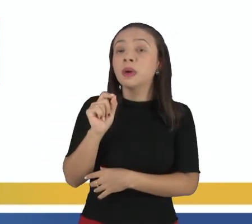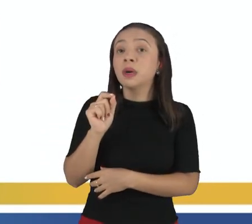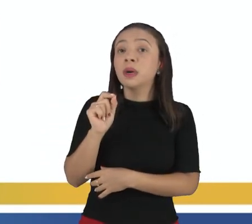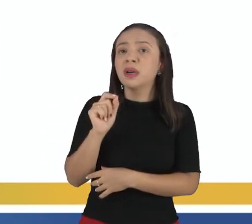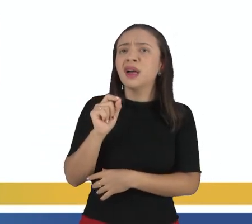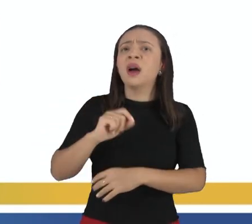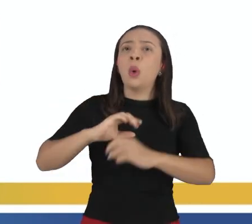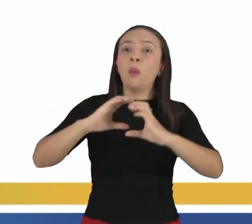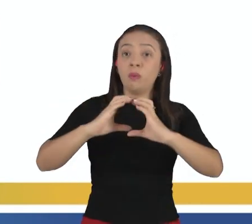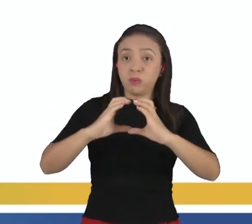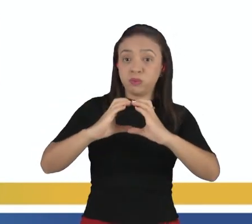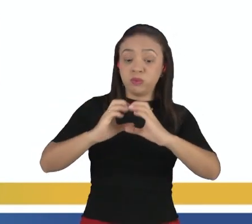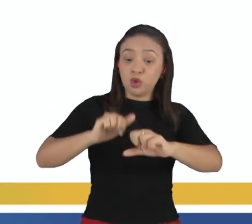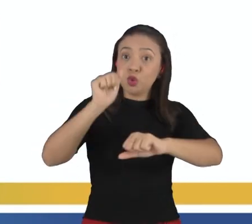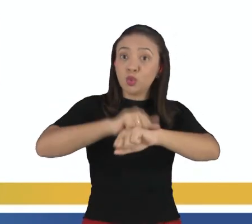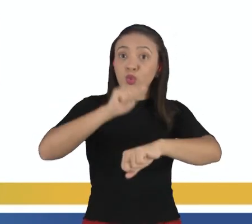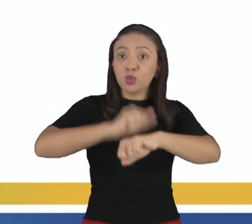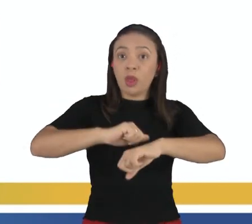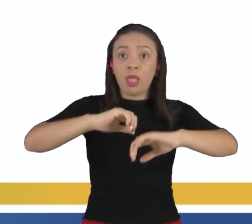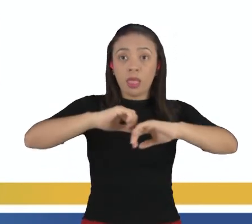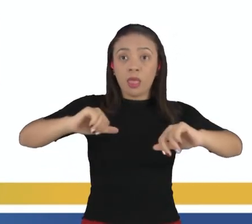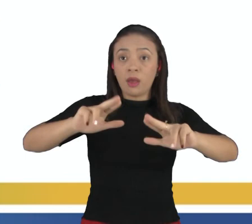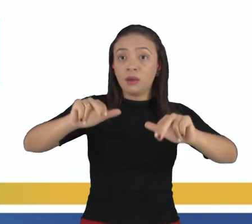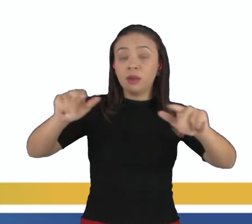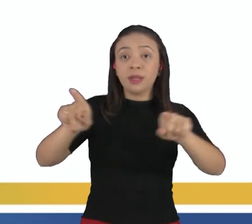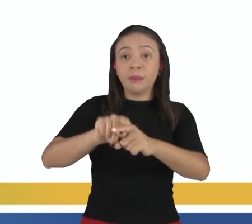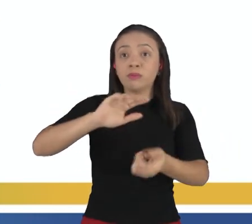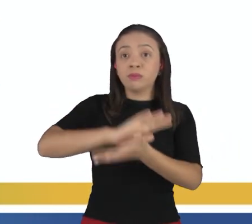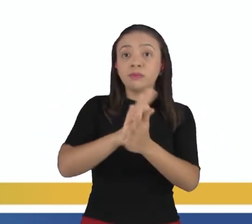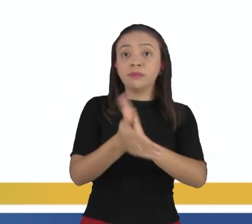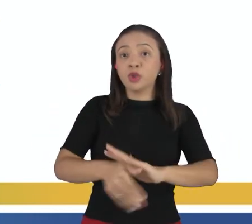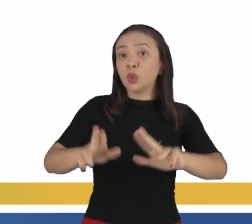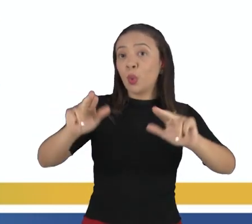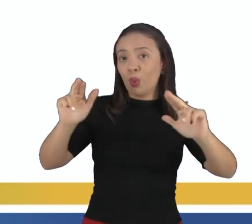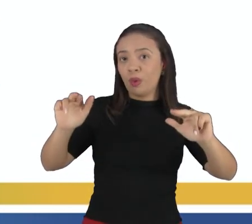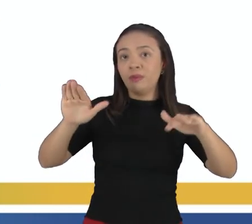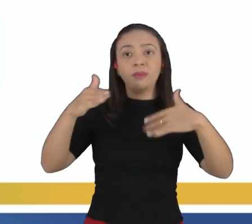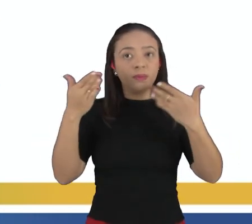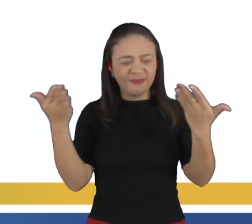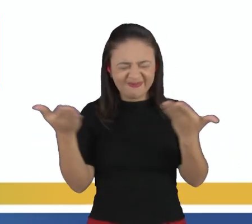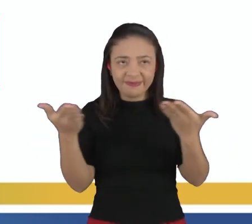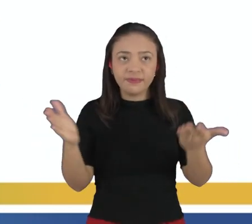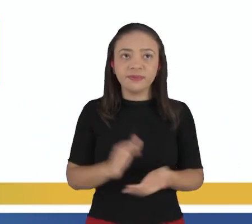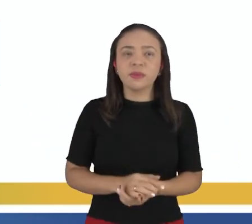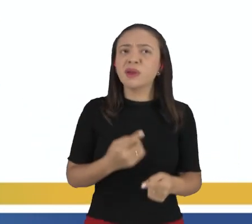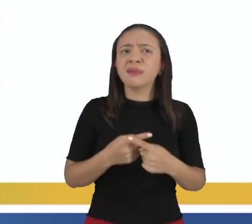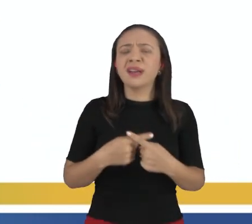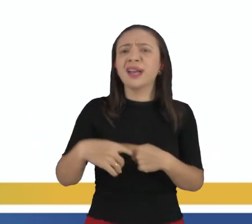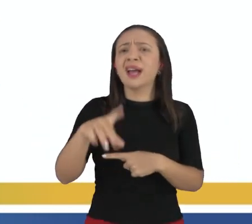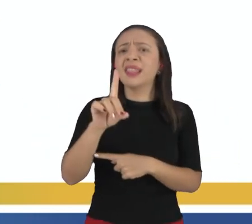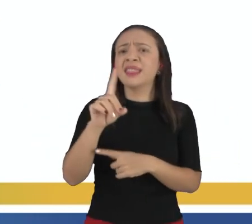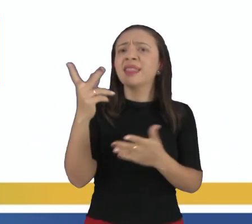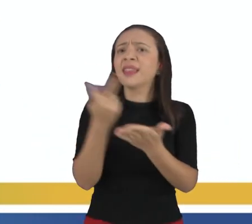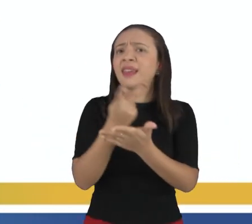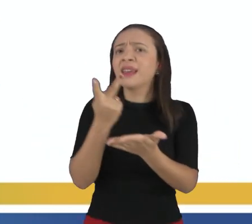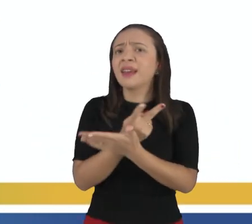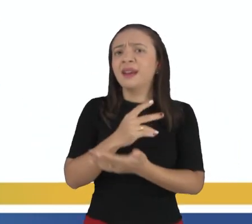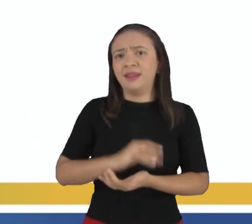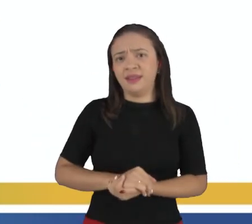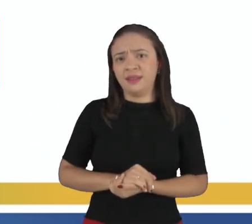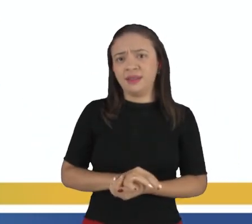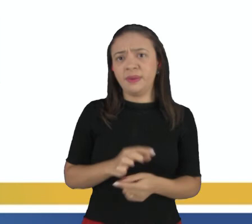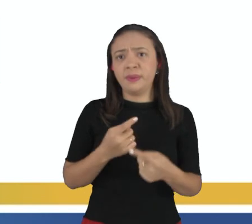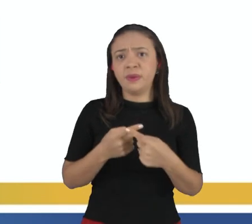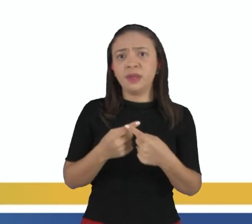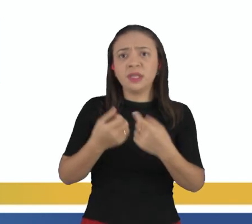uma esfera maciça, indivisível e indestrutível. Então, nesse momento, por que a letra D está errada? Porque ele não